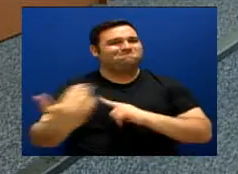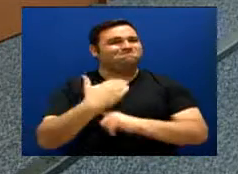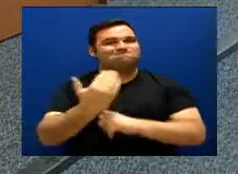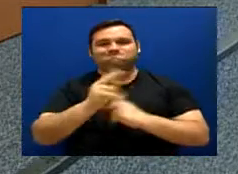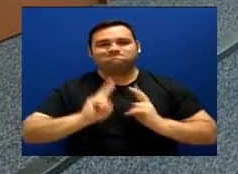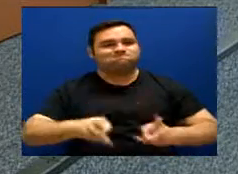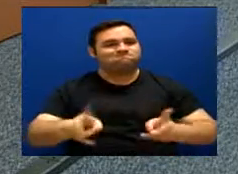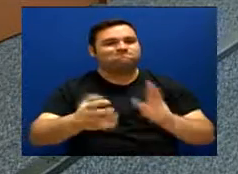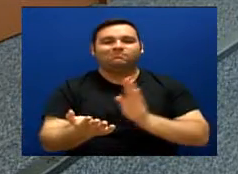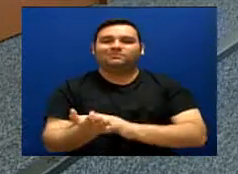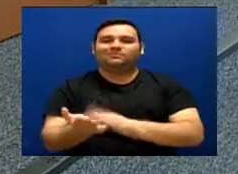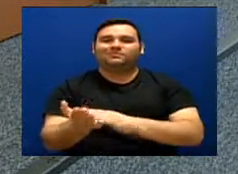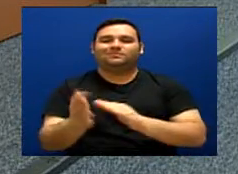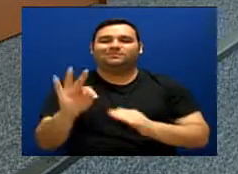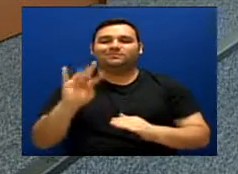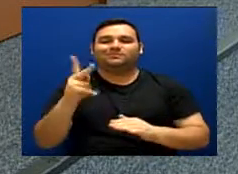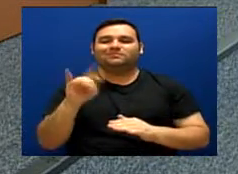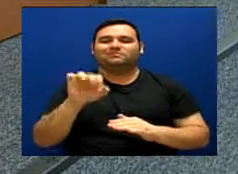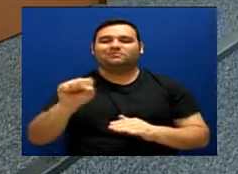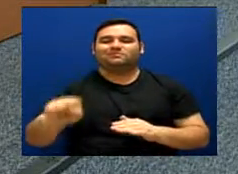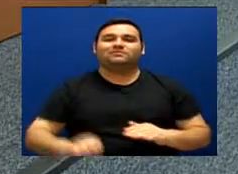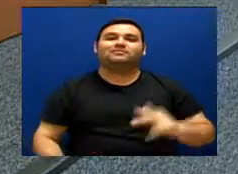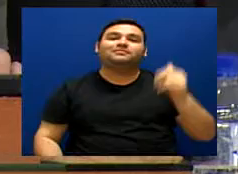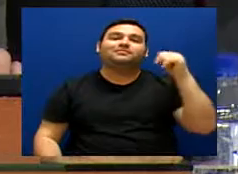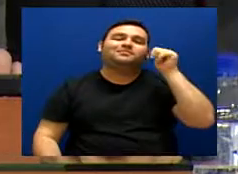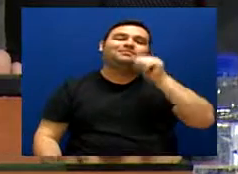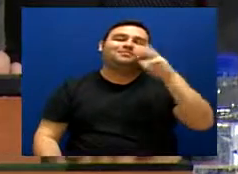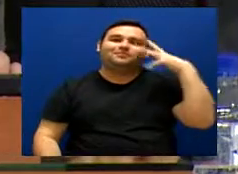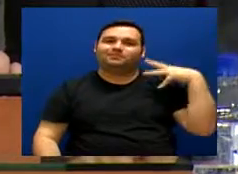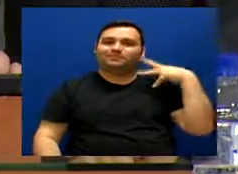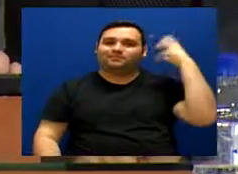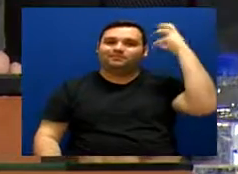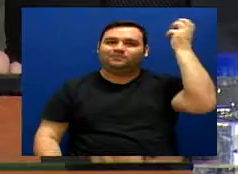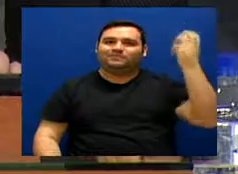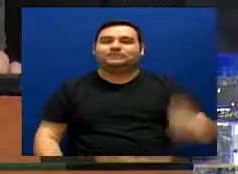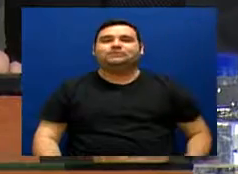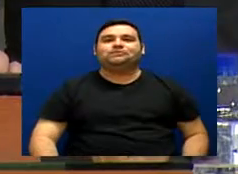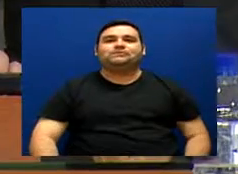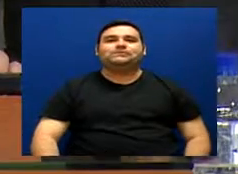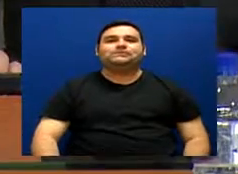direita. Parabéns, viu, tá Thaís? Certo. Vereadora Fernanda.